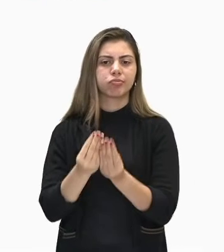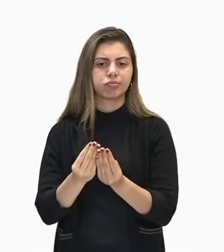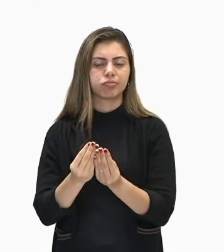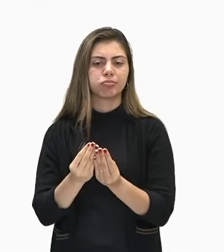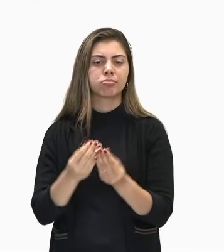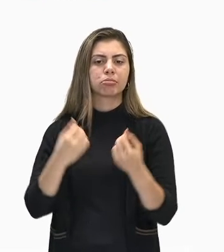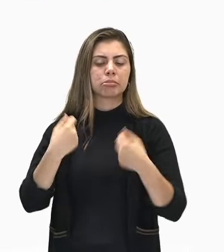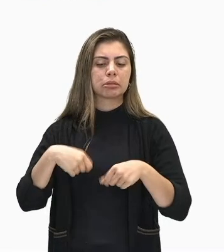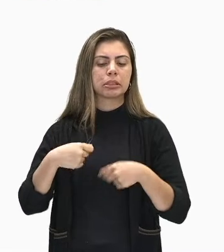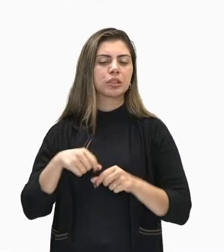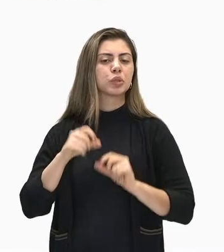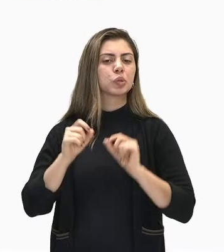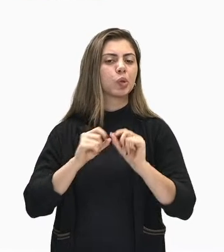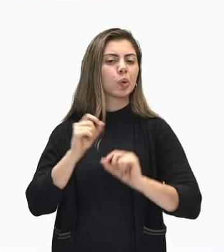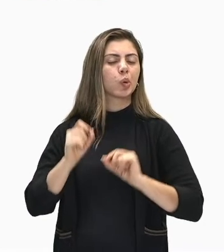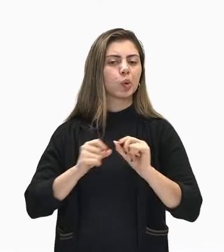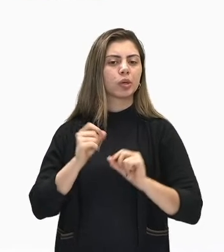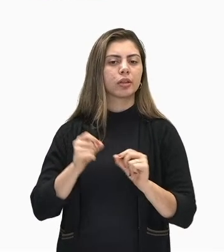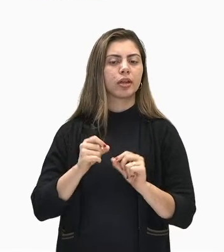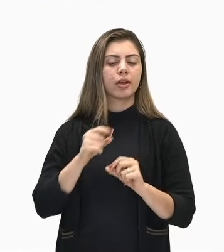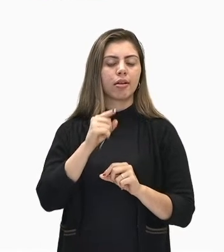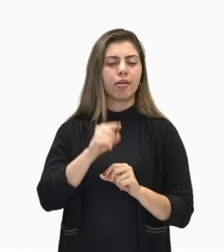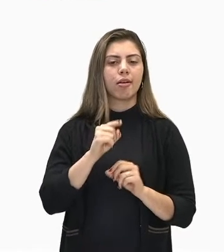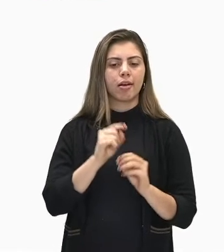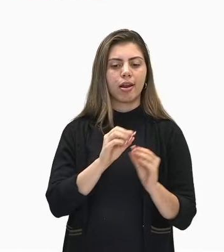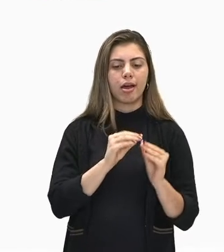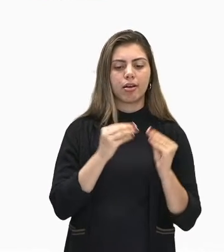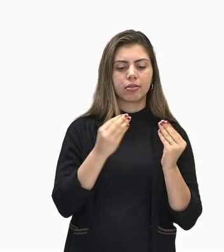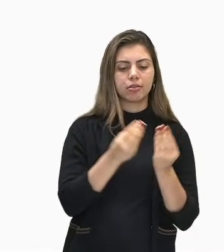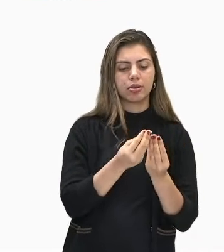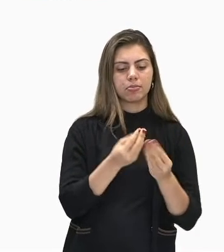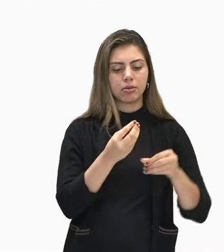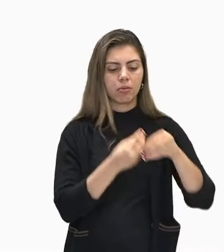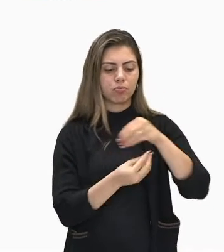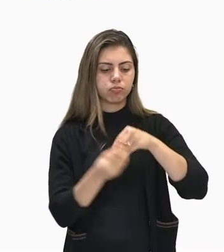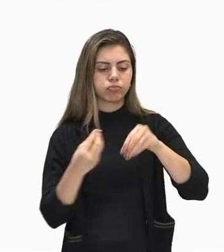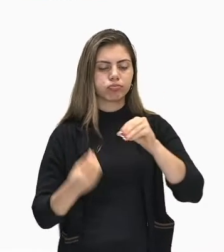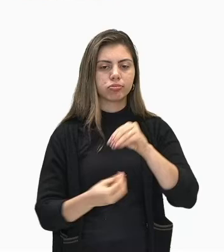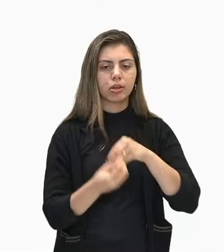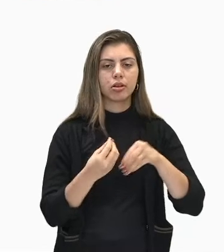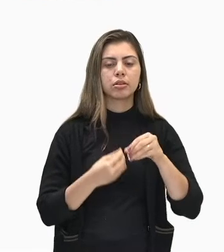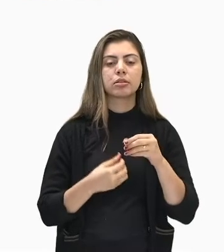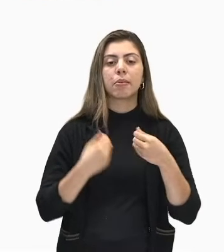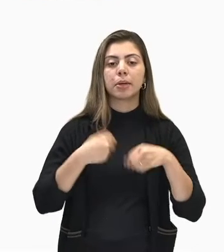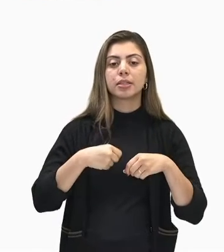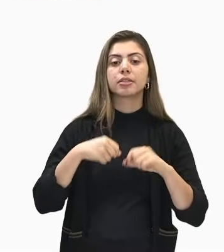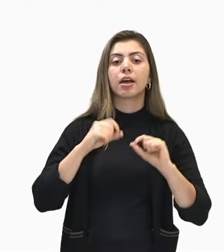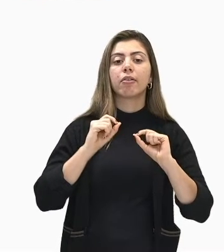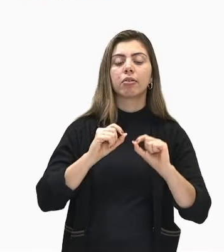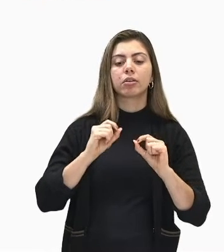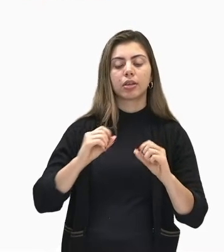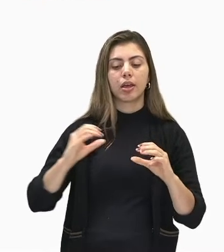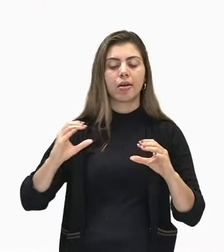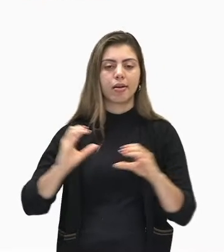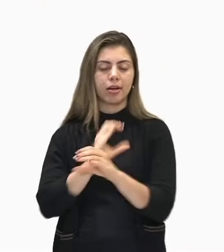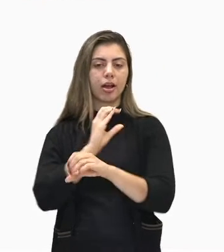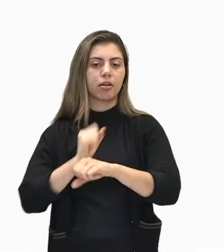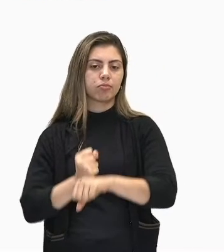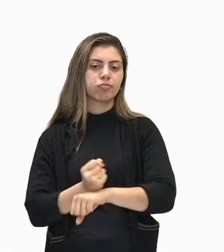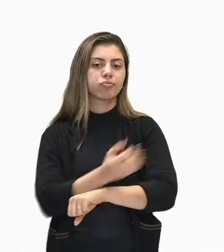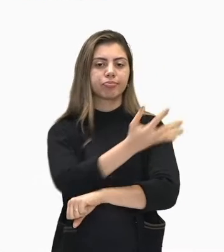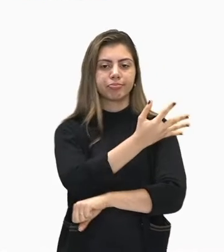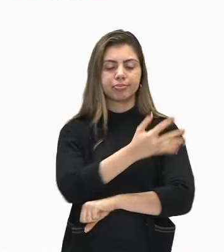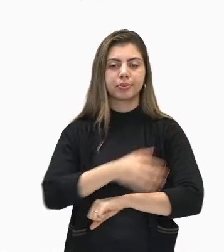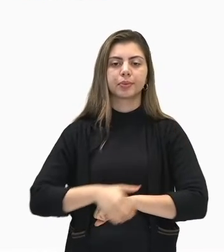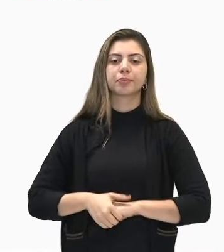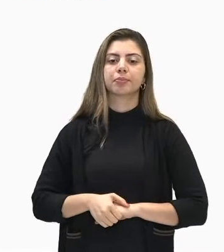foi necessário que nessa reação química aí ocorresse a liberação de energia na forma de calor.